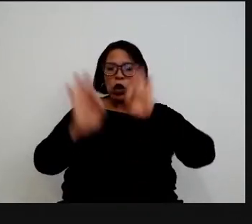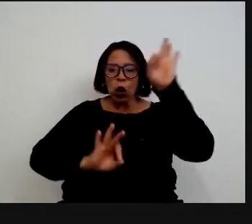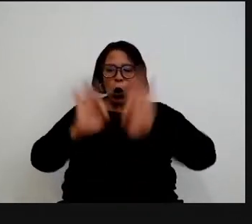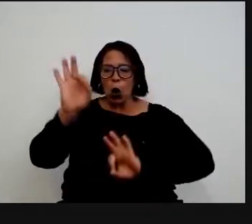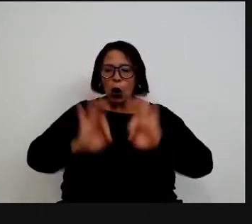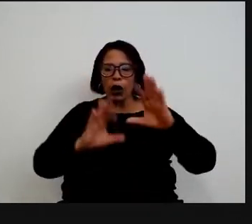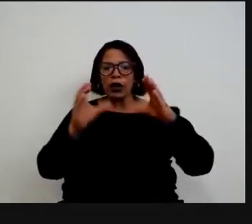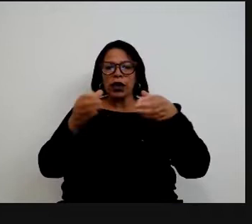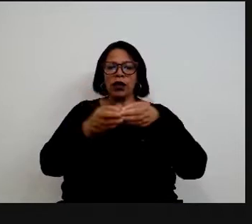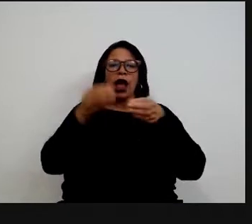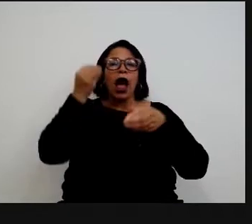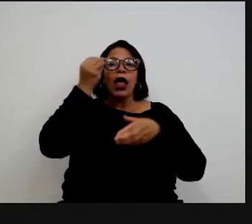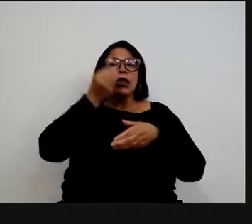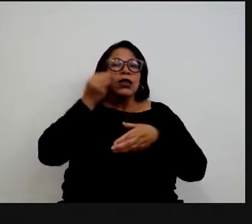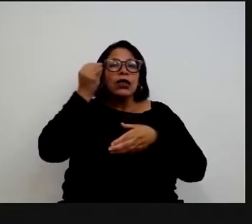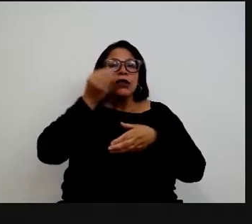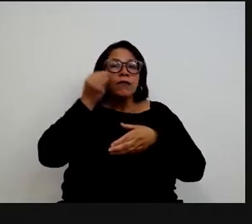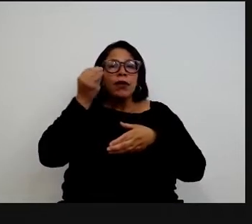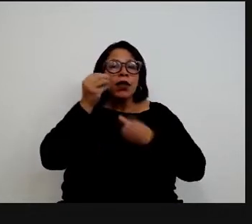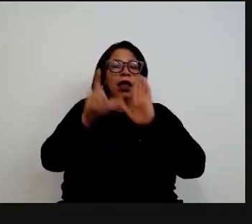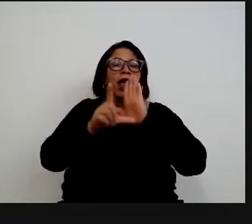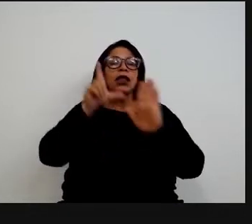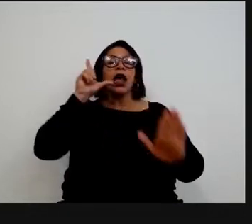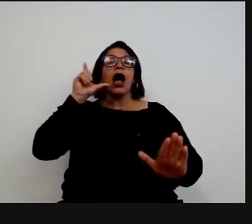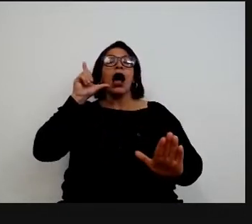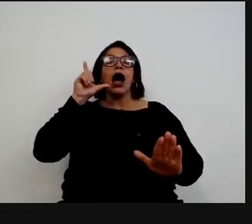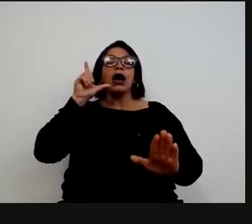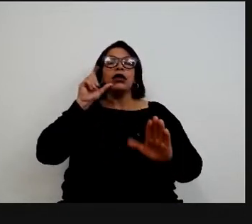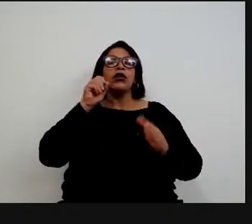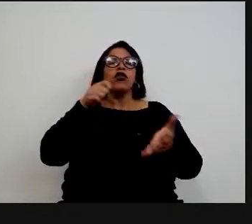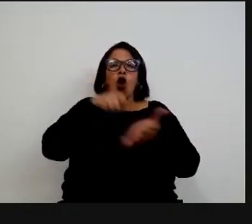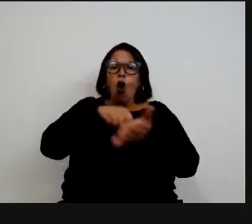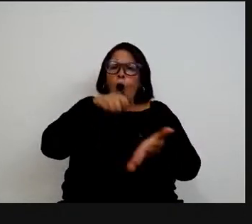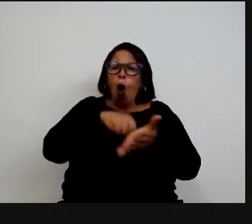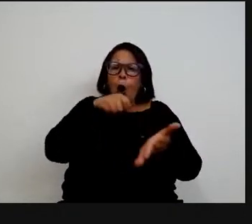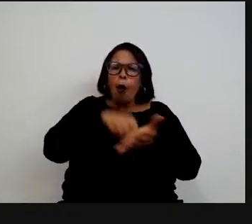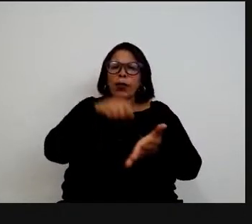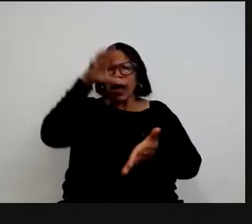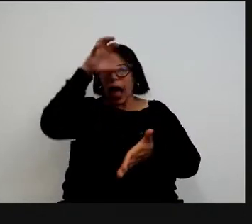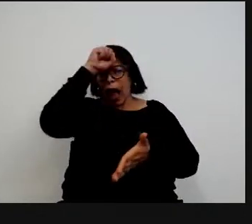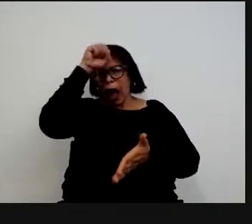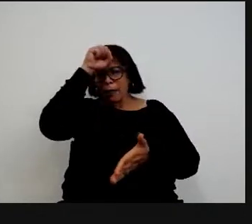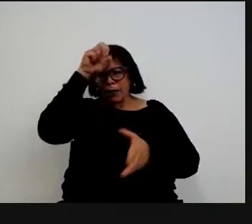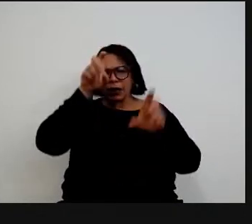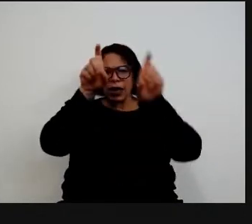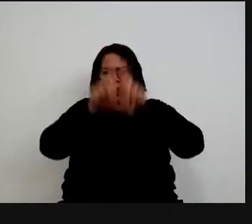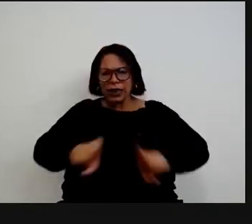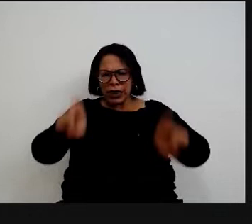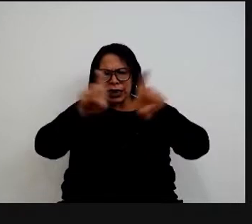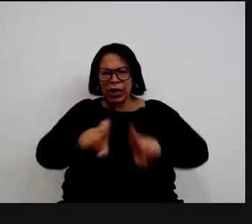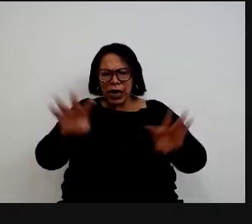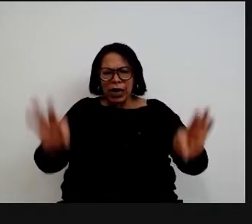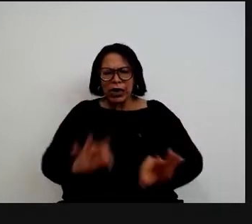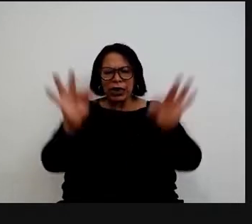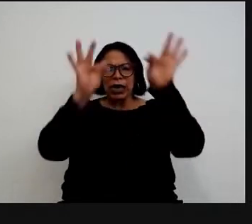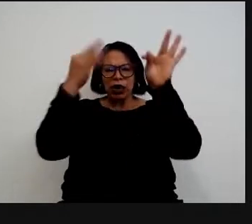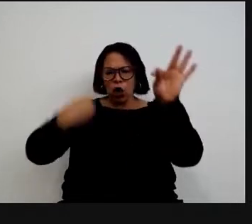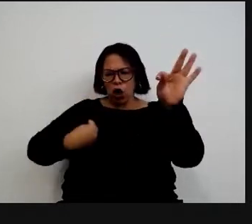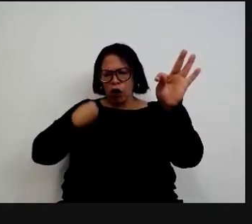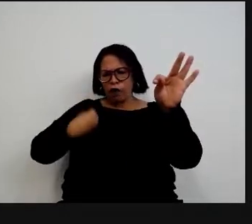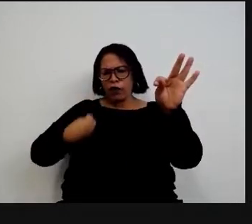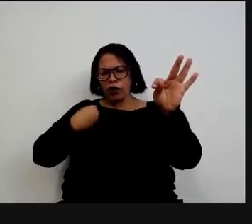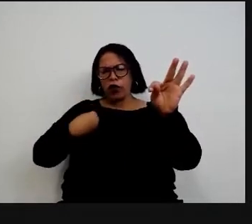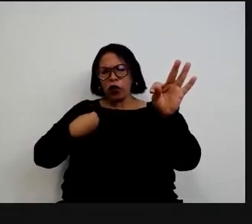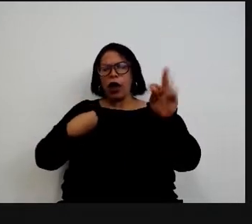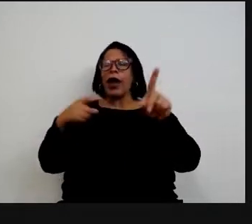trabalho. As experiências anteriores de forçar a introdução de tecnologias no presencial.